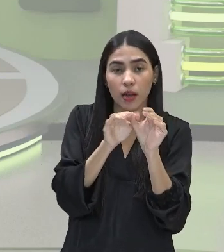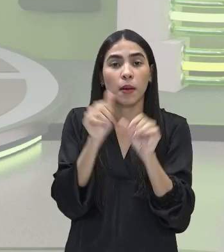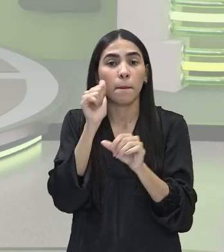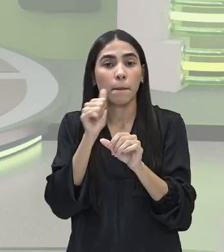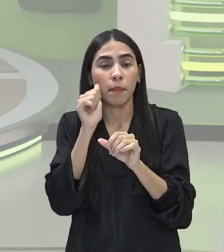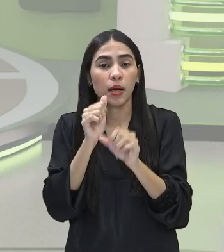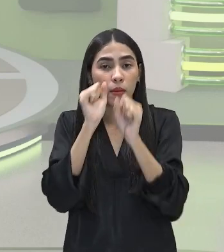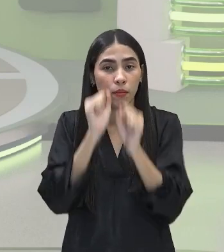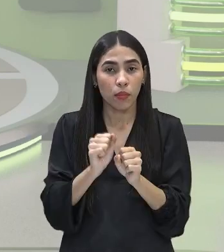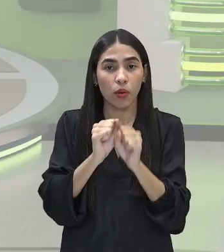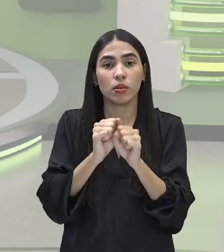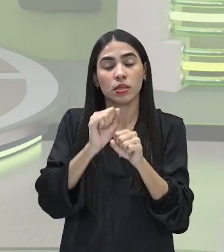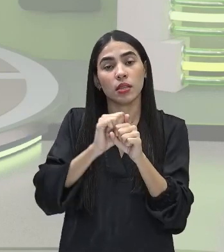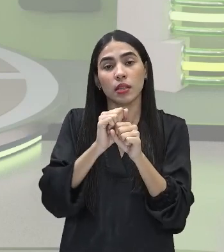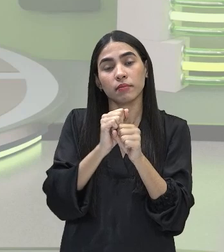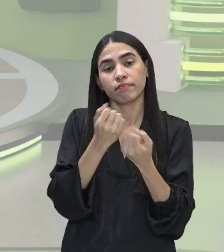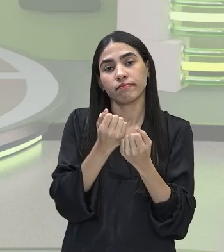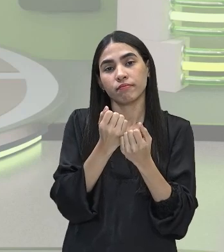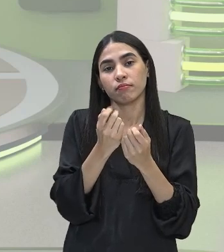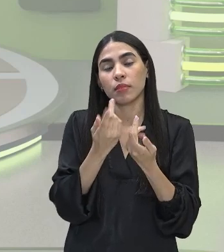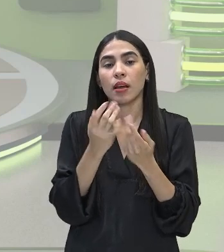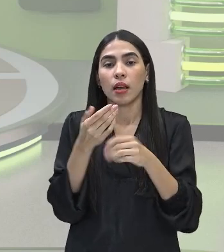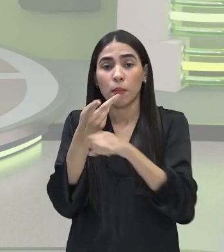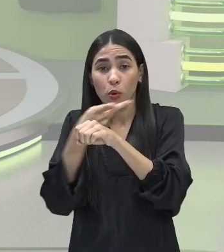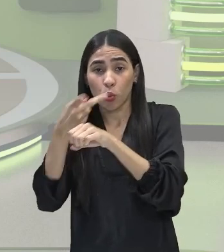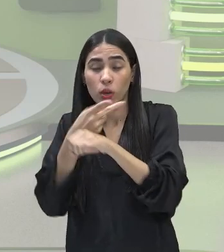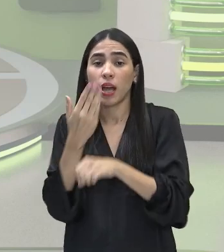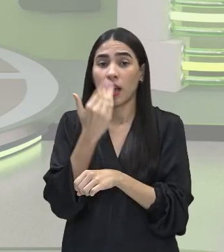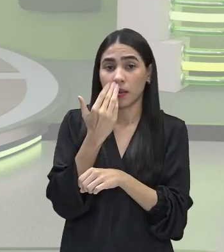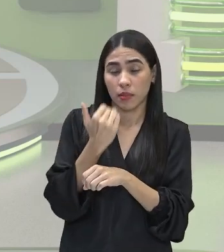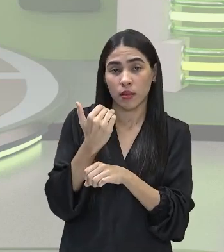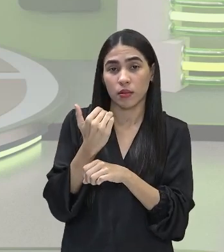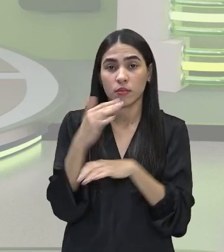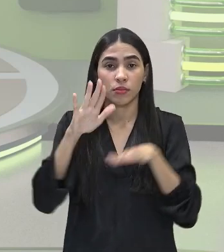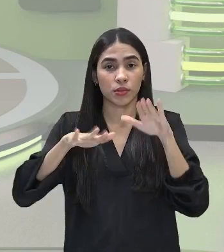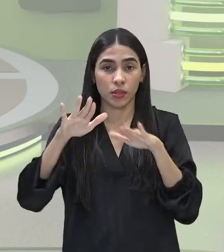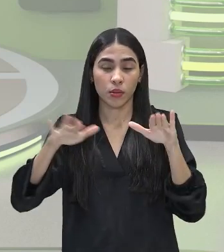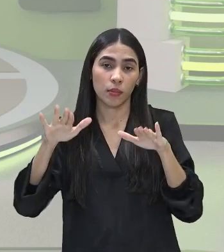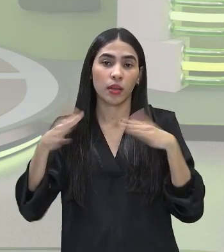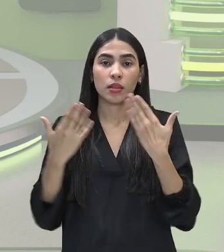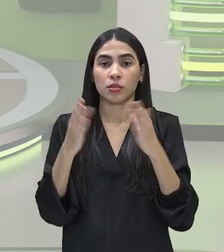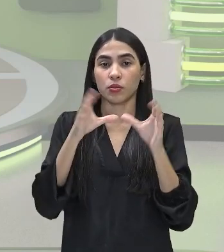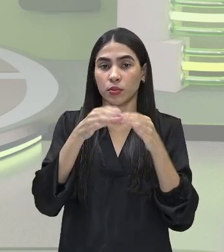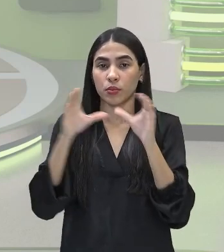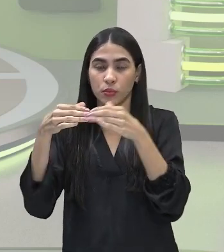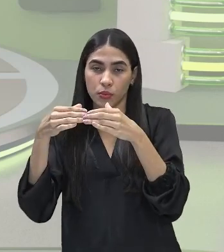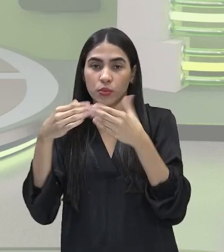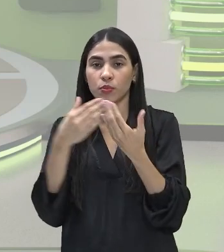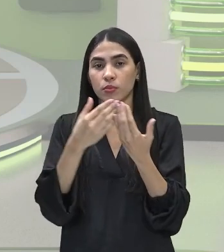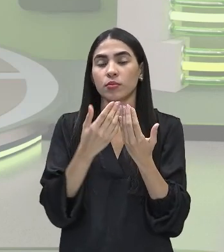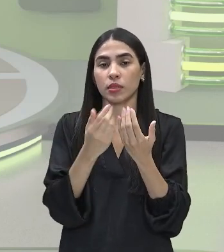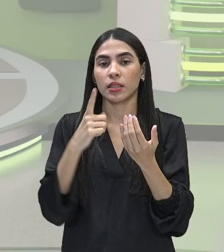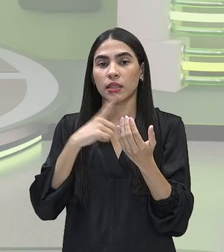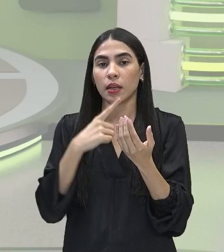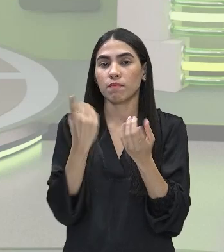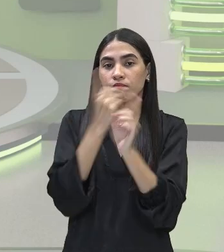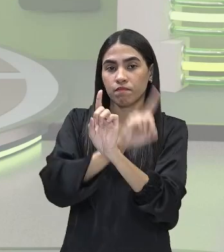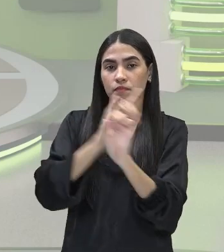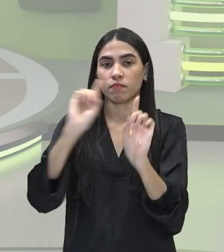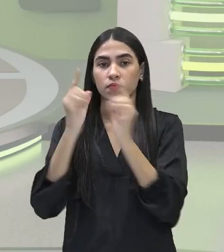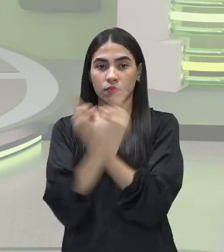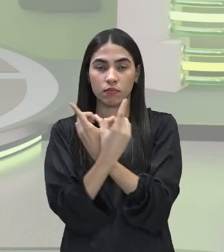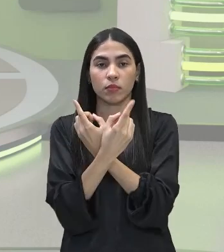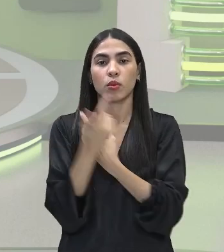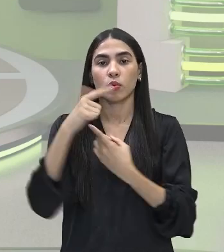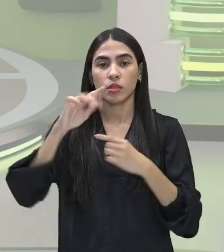possa sair para se alimentar, mas geralmente, em algumas espécies, eles fazem esse revezamento para manter